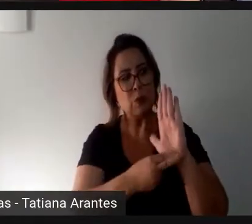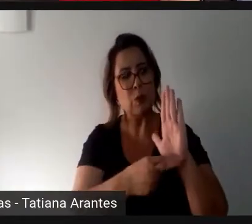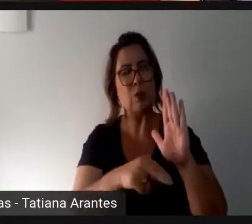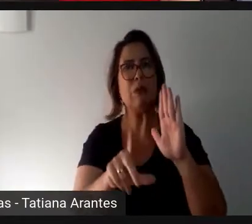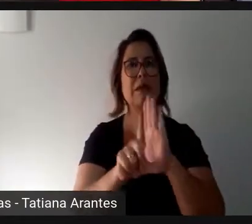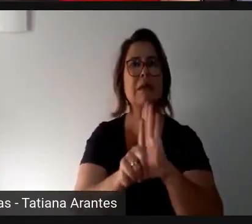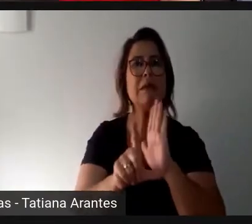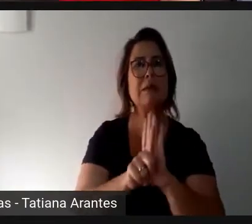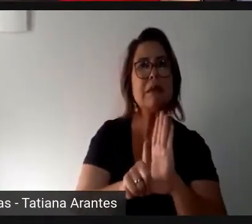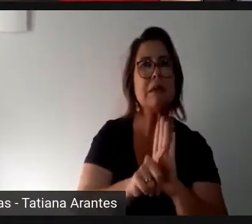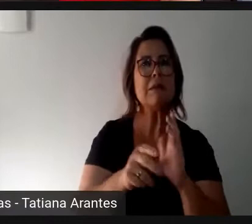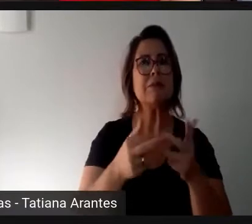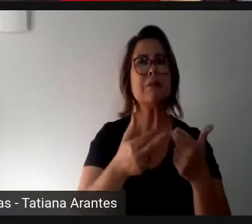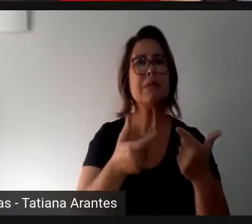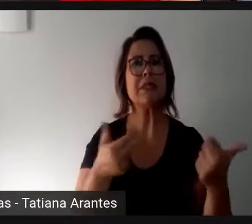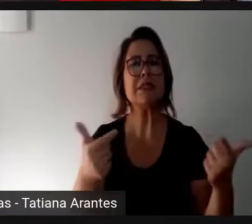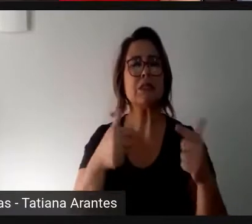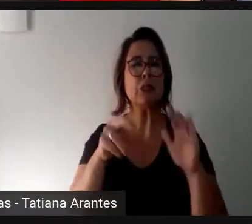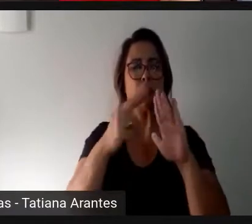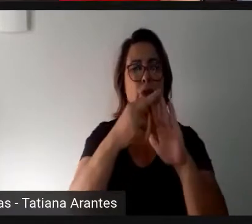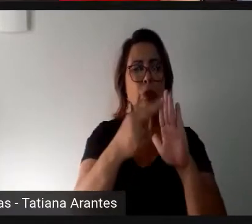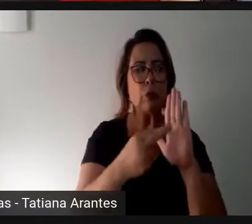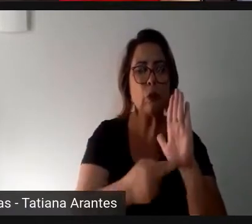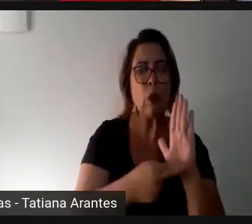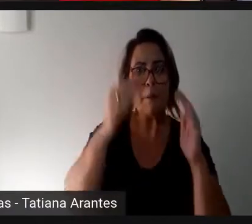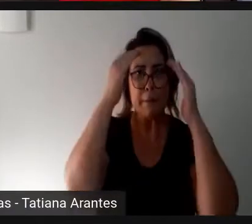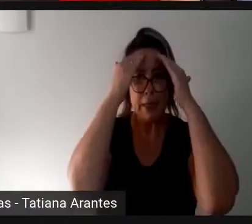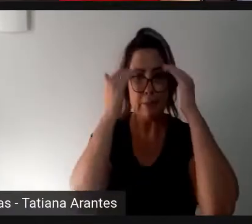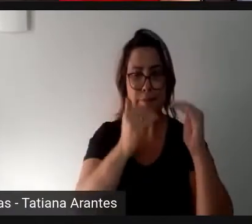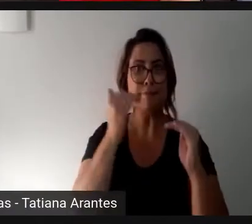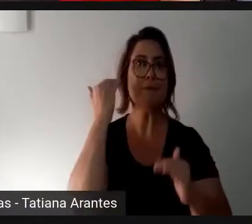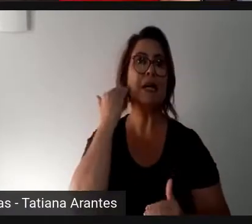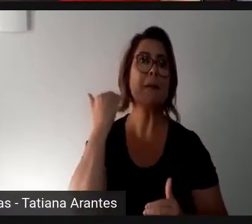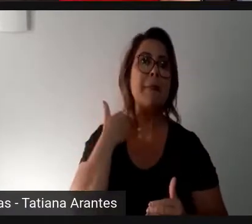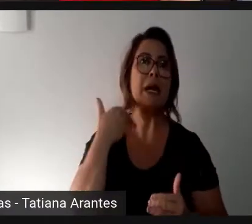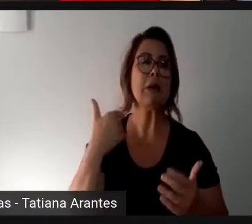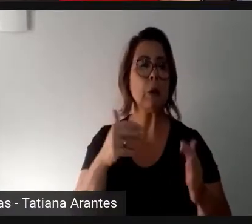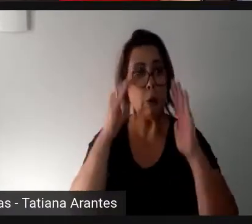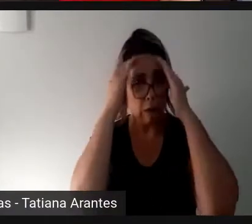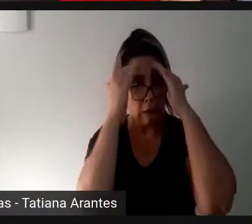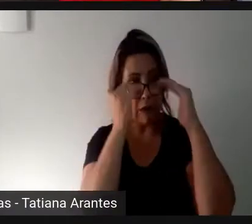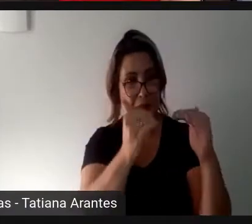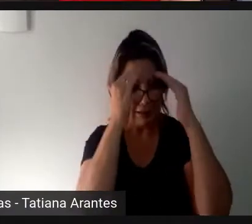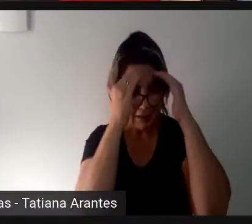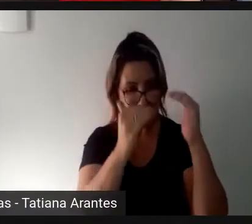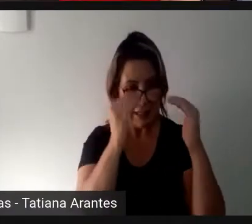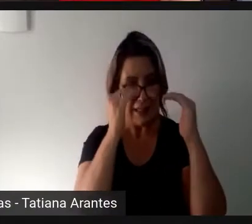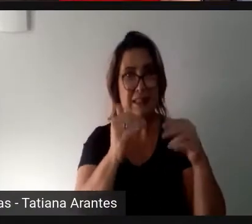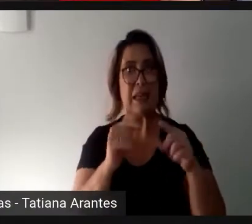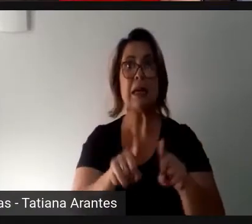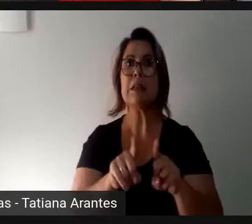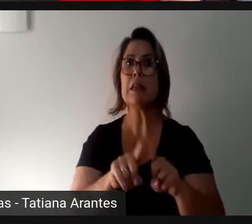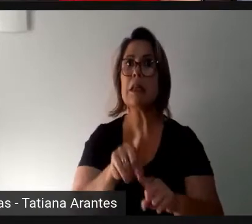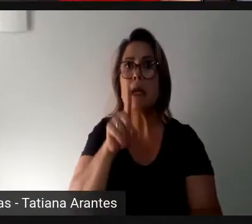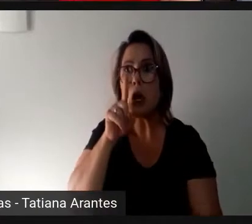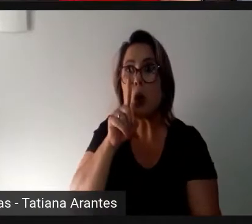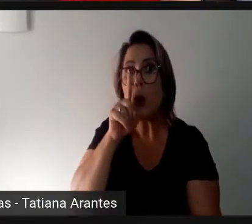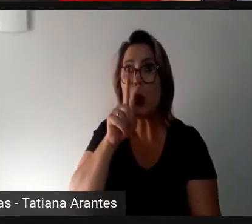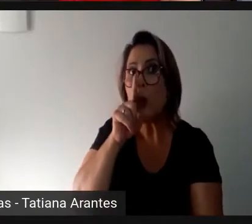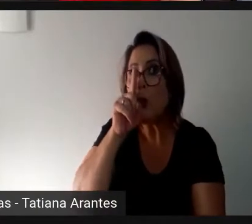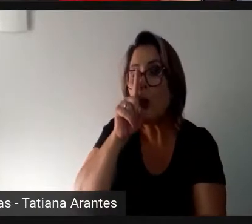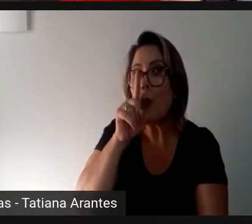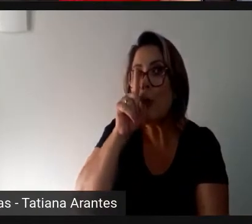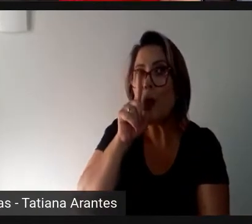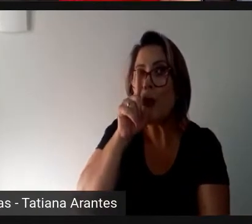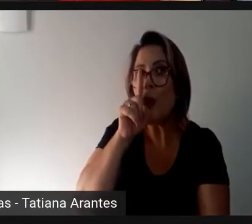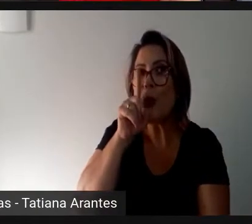diversas. E normas bancárias, se for setor bancário. Então, é muito arriscado eu me expor a